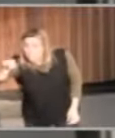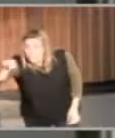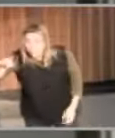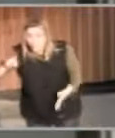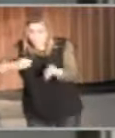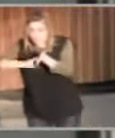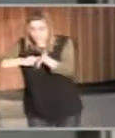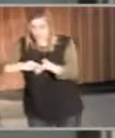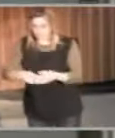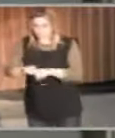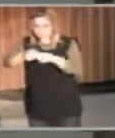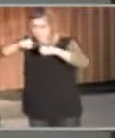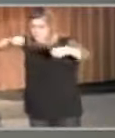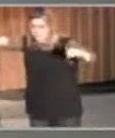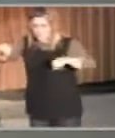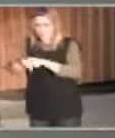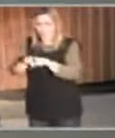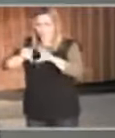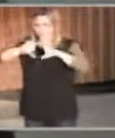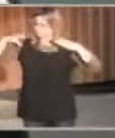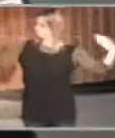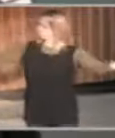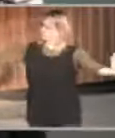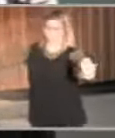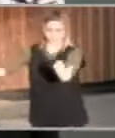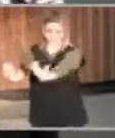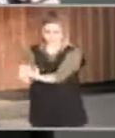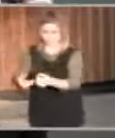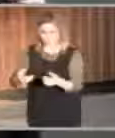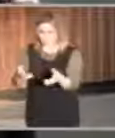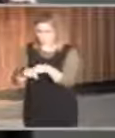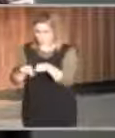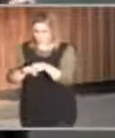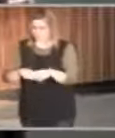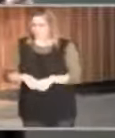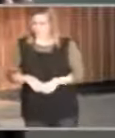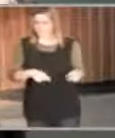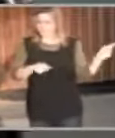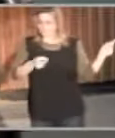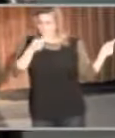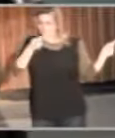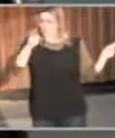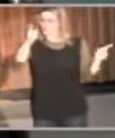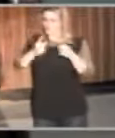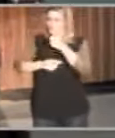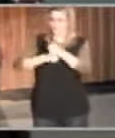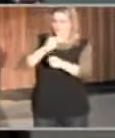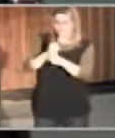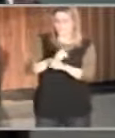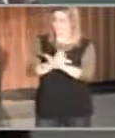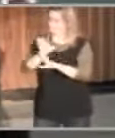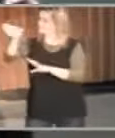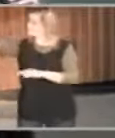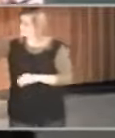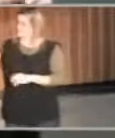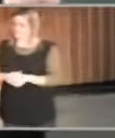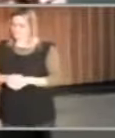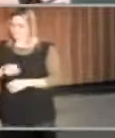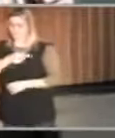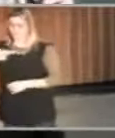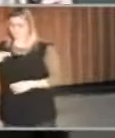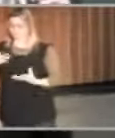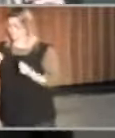coisa. Mas conversando com o Dr. Lee, que é meu amigo, a gente viaja junto uma vez por ano, ele estava preocupado junto